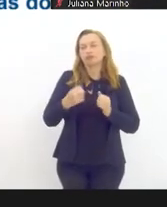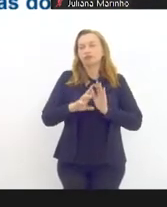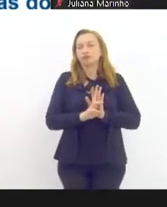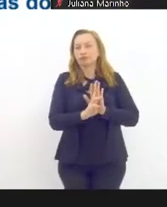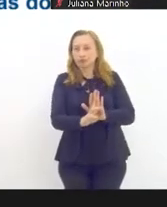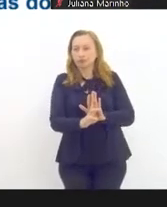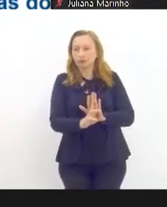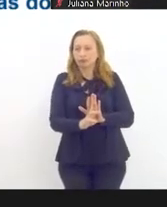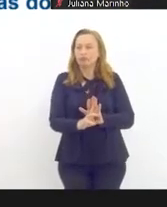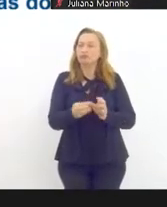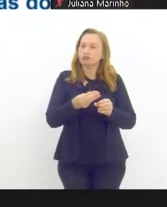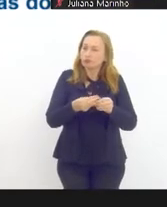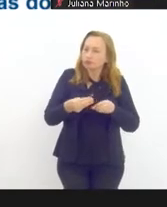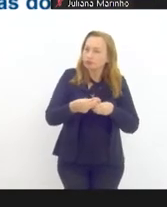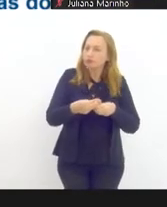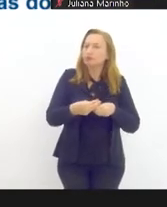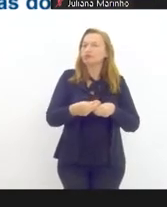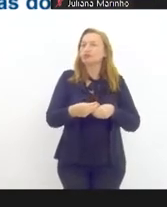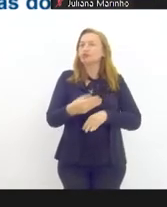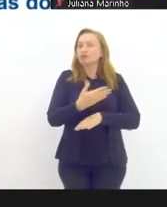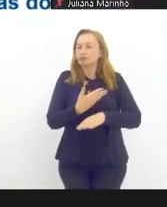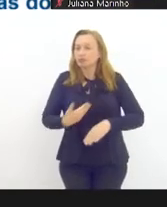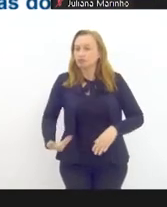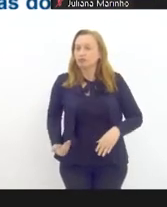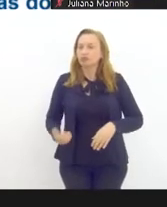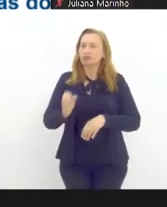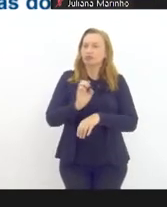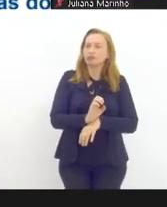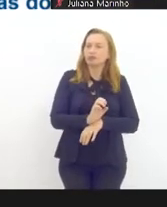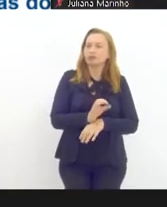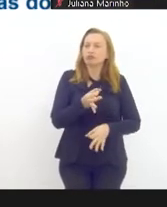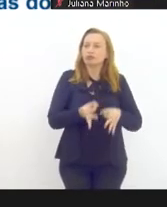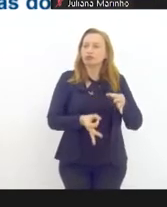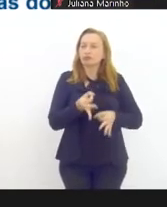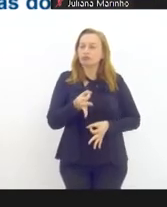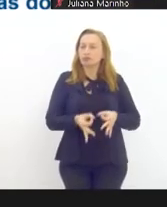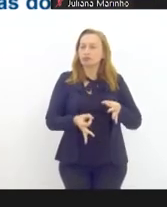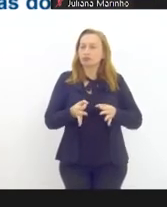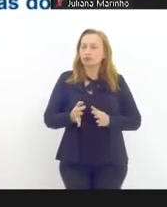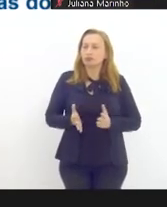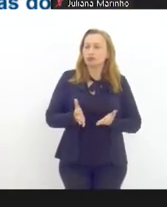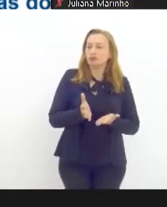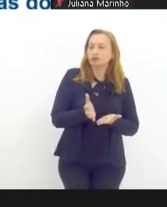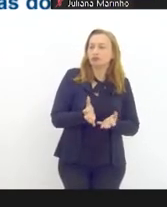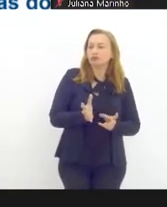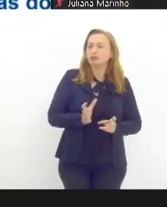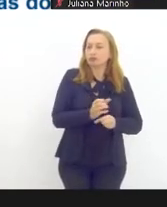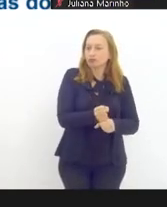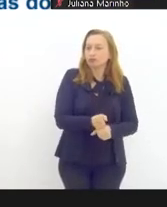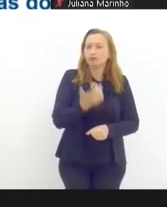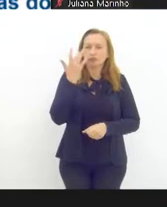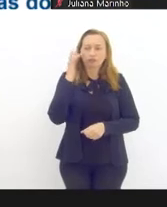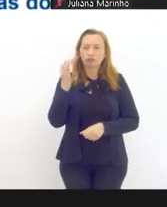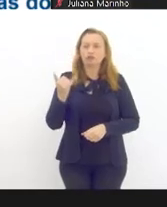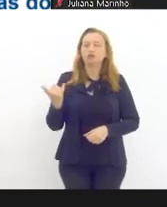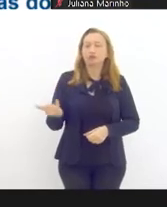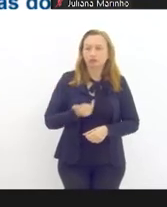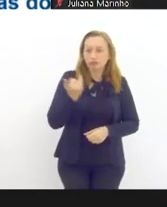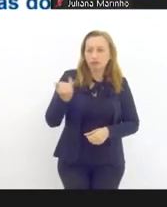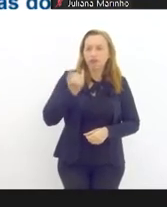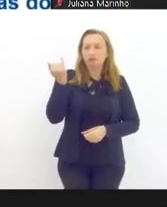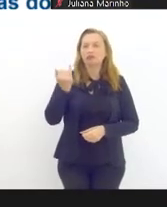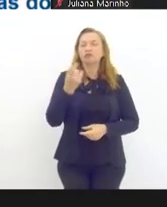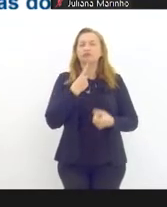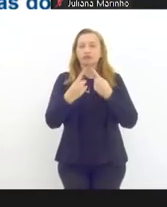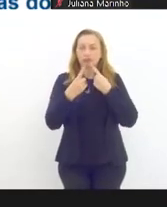representações dos municípios, do governo do Estado, se o Tribunal de Contas também achar pertinente. Acho que o Tribunal de Contas é extremamente importante para